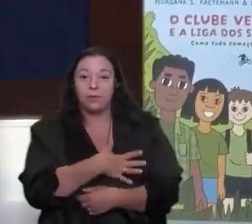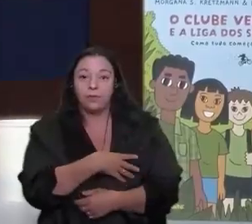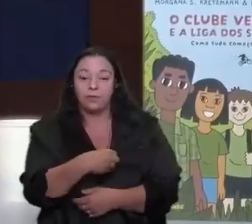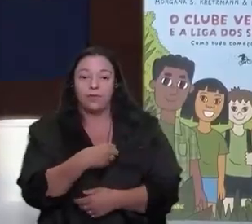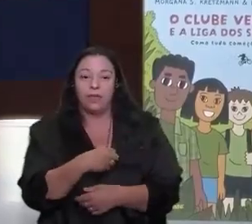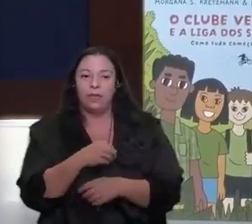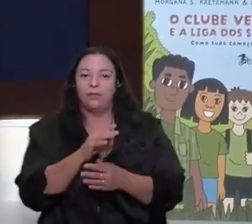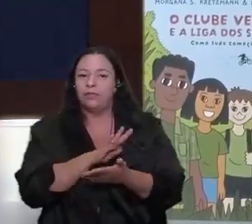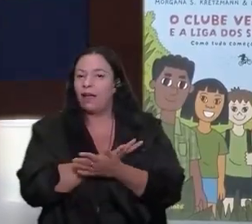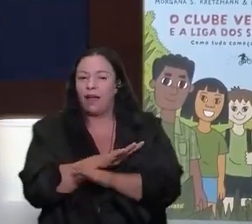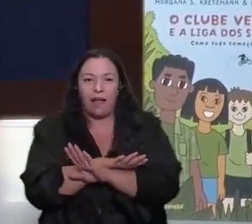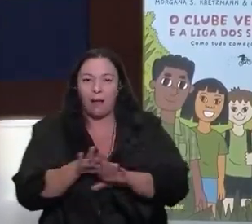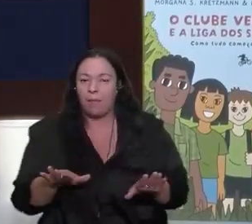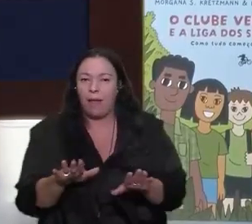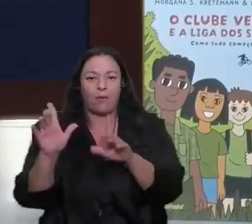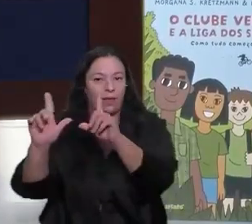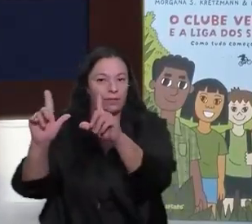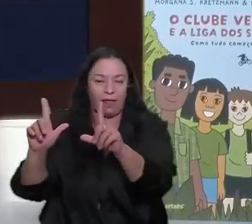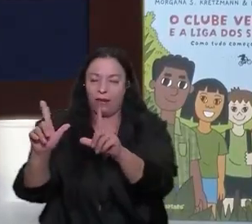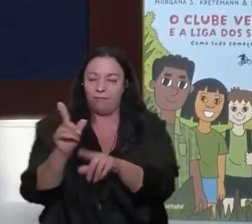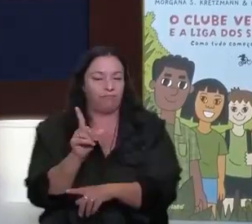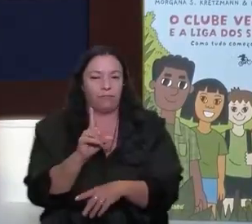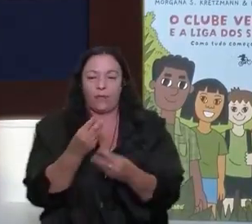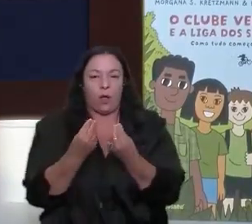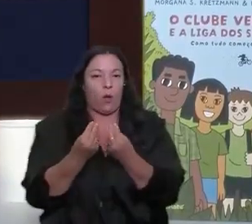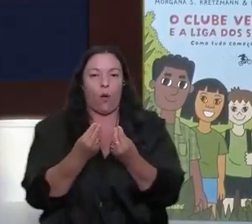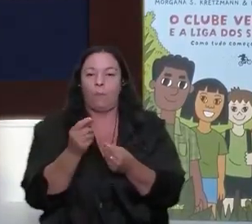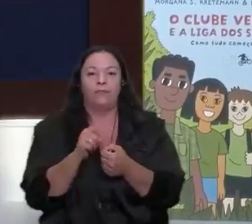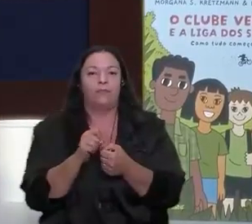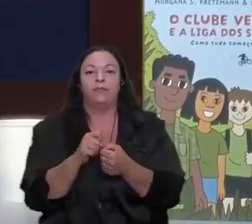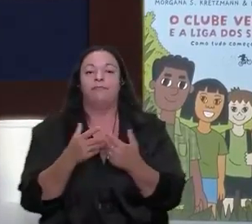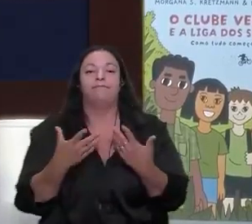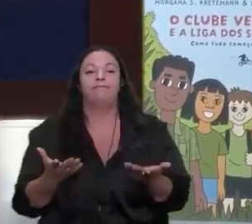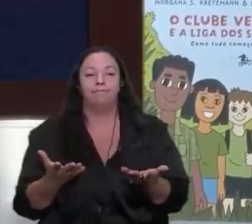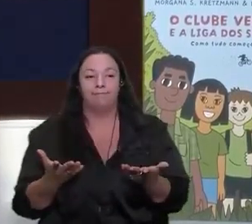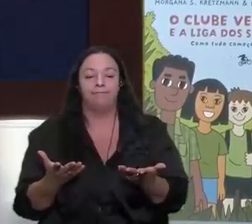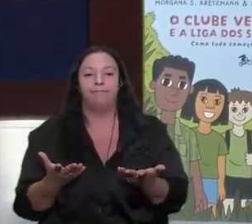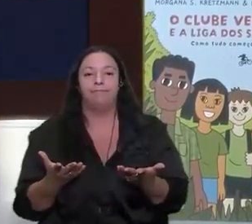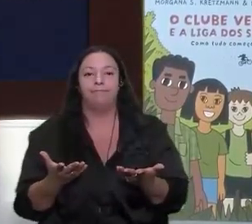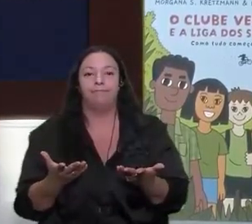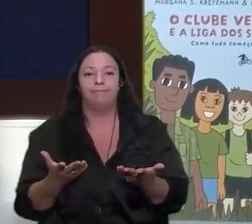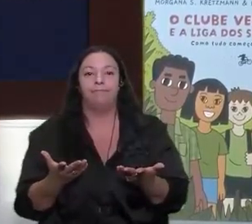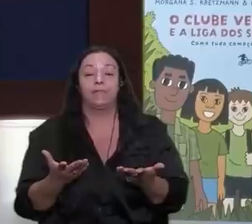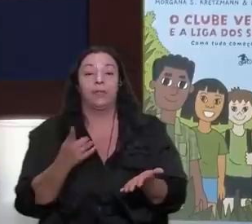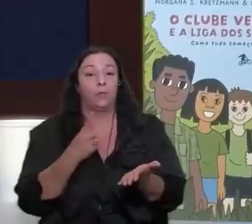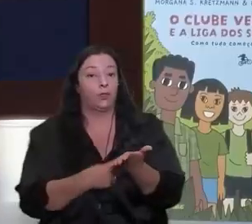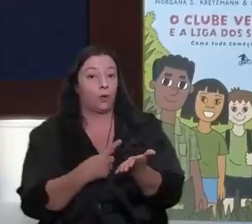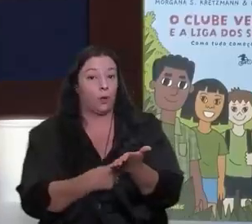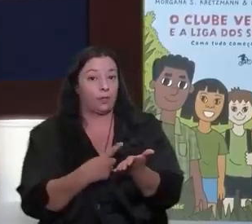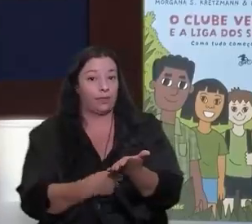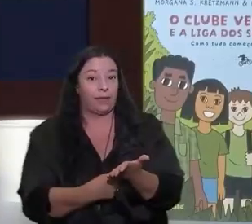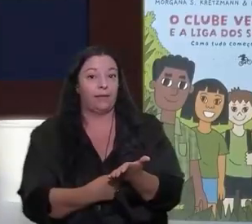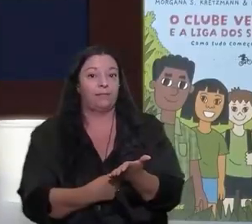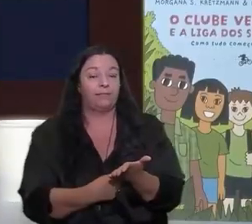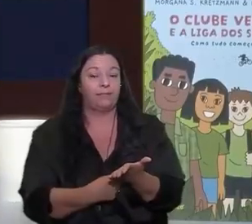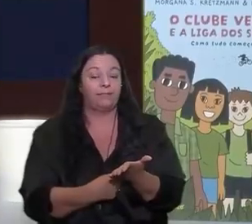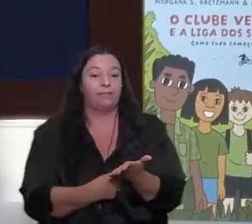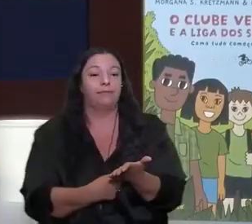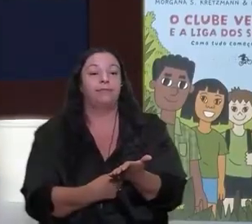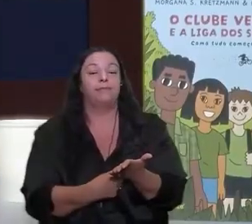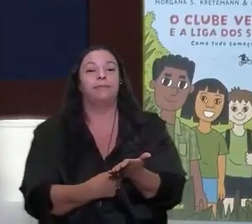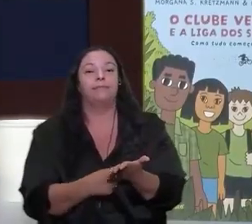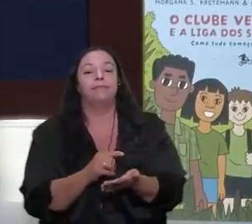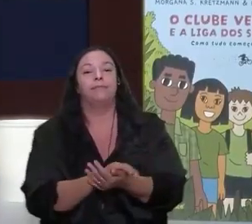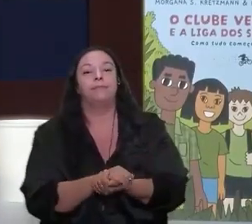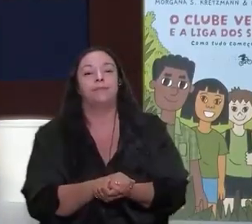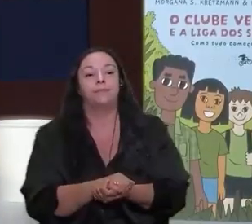Bom, não existe uma fórmula, mas existe uma negociação possível e uma mediação também,